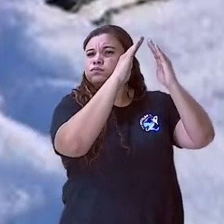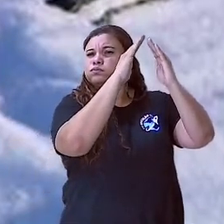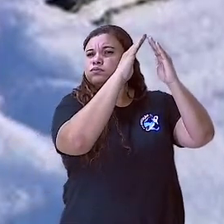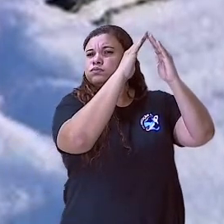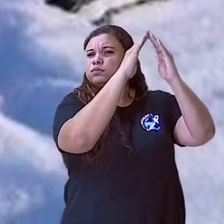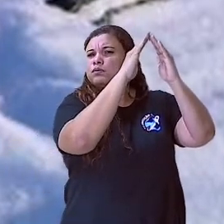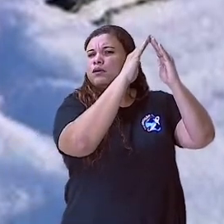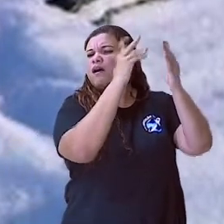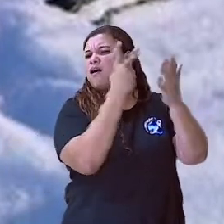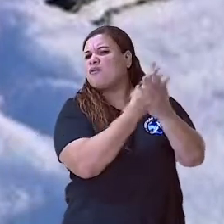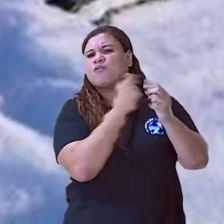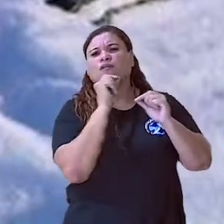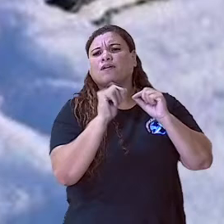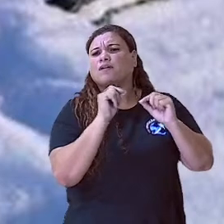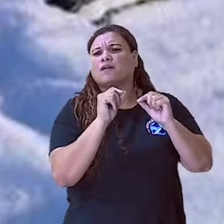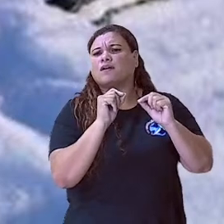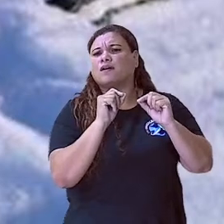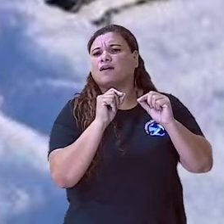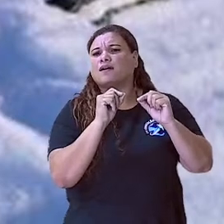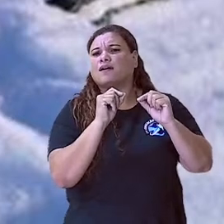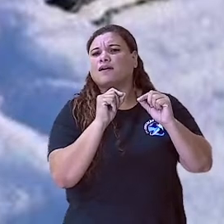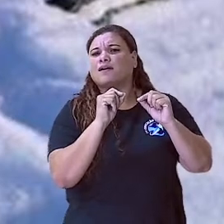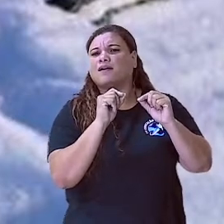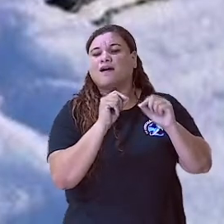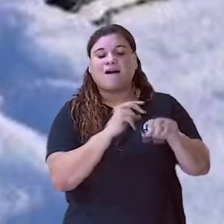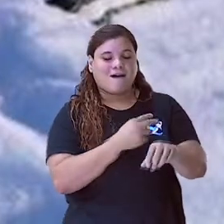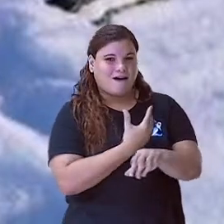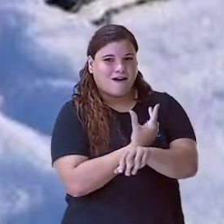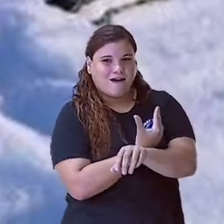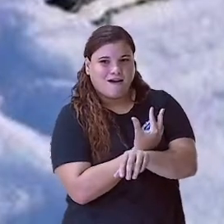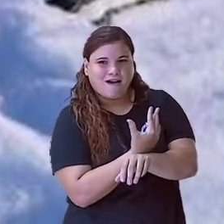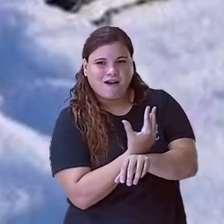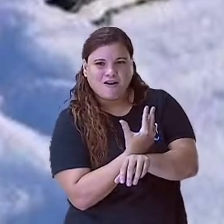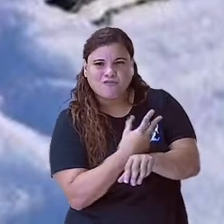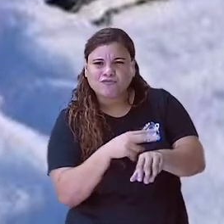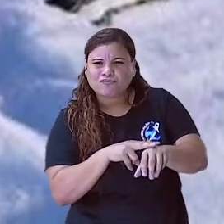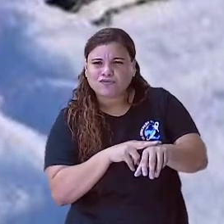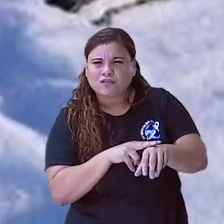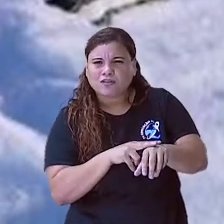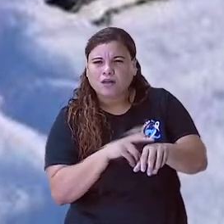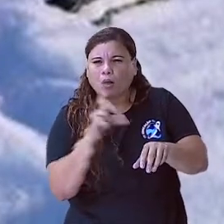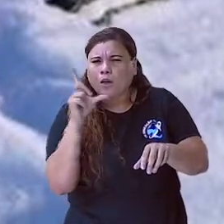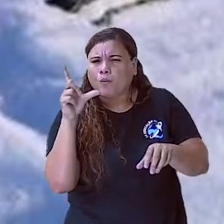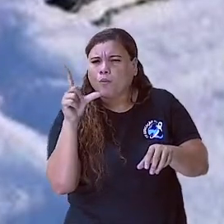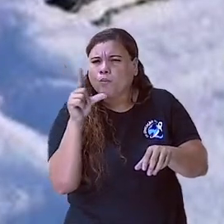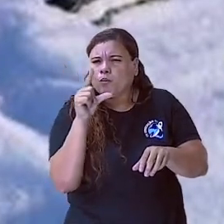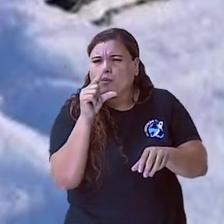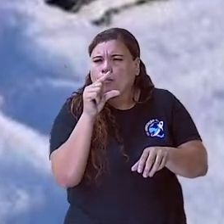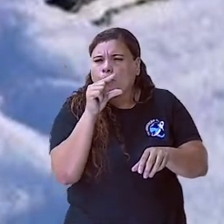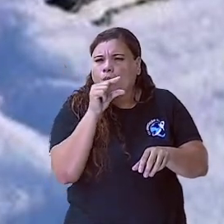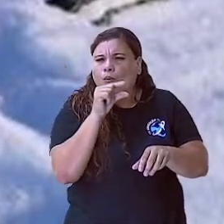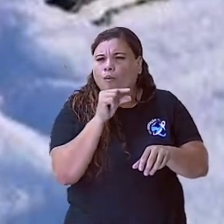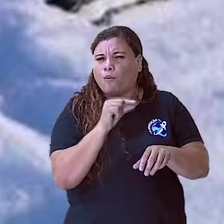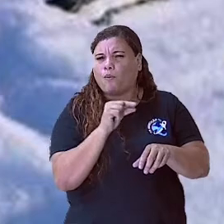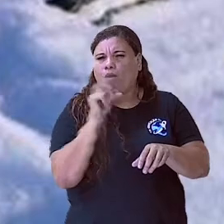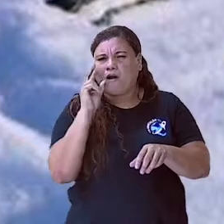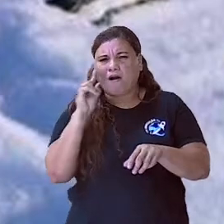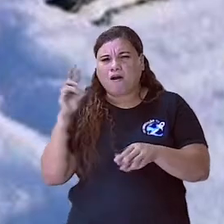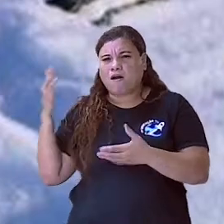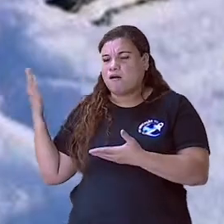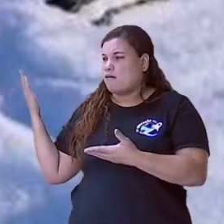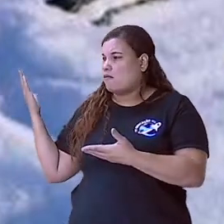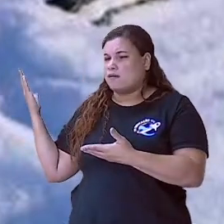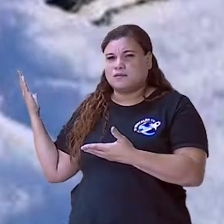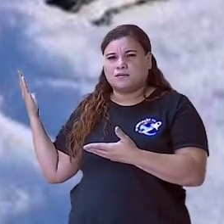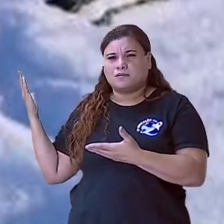muito frio, percebam que a vegetação você quase não vê. A tundra, ela quase não aparece. E